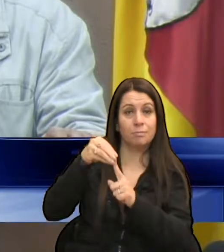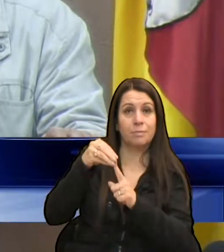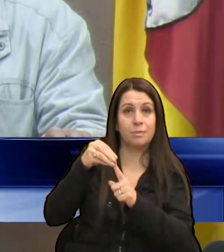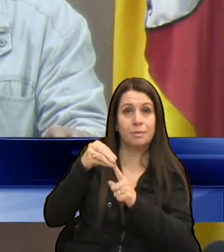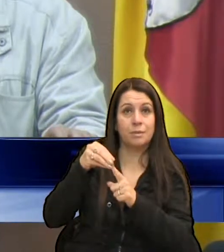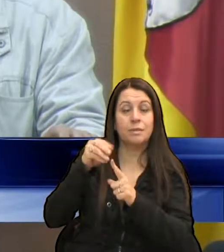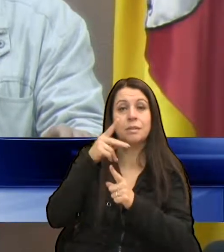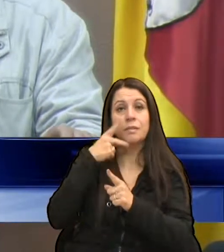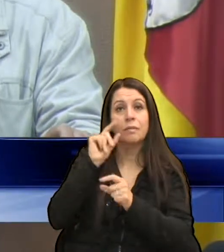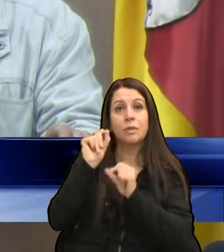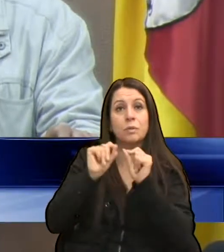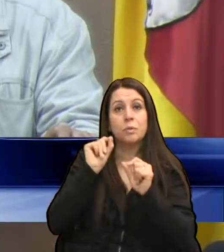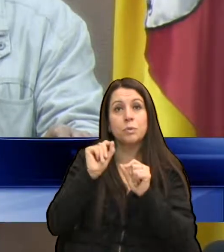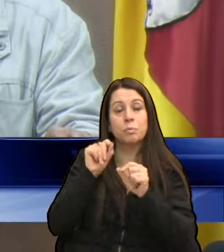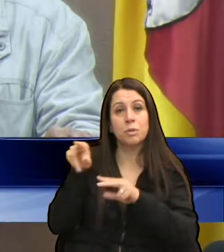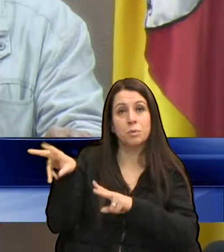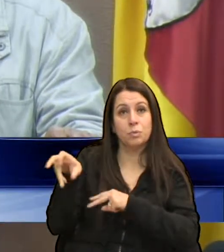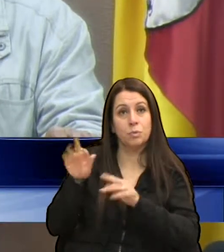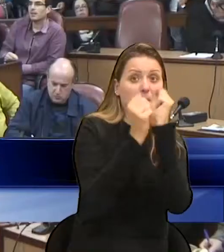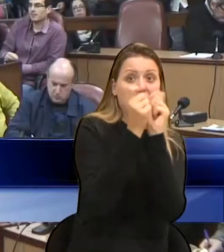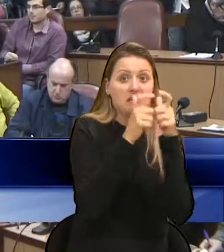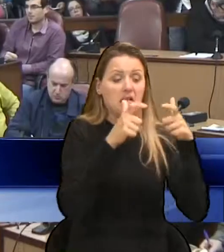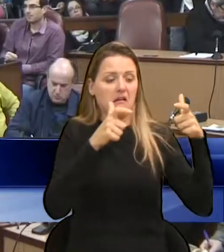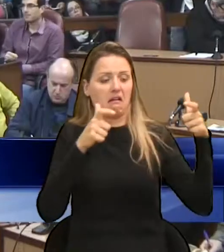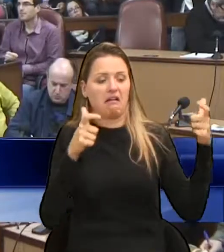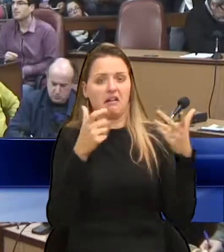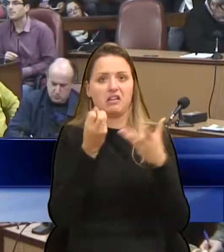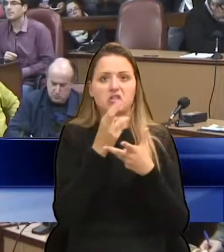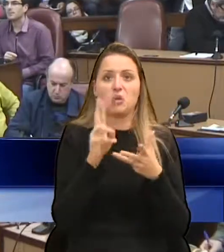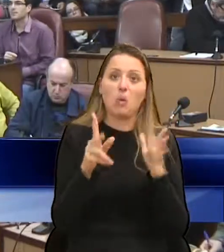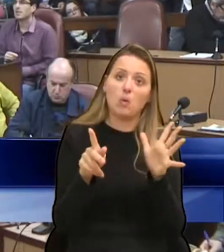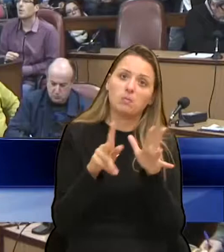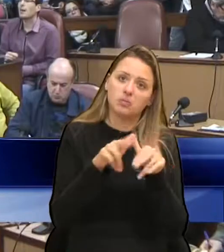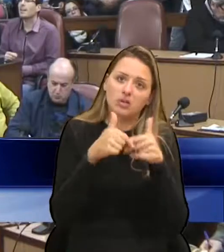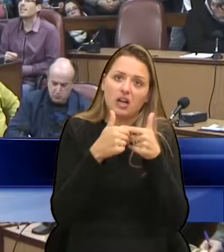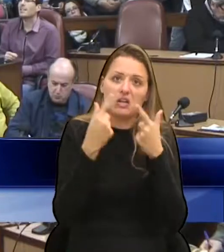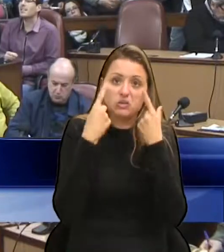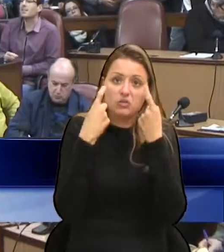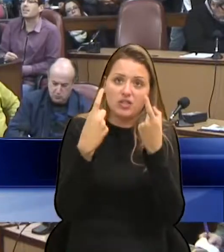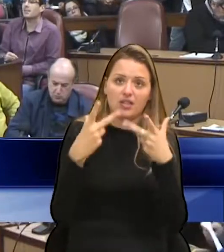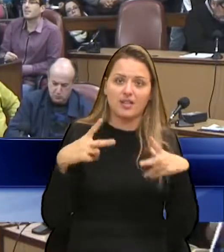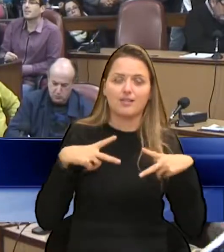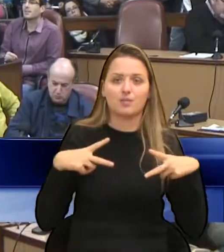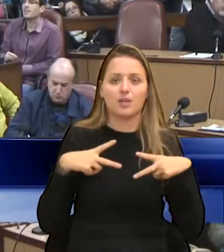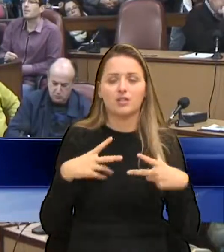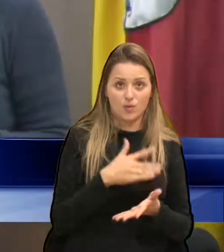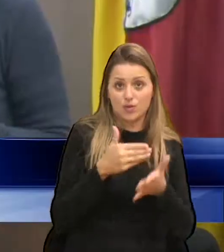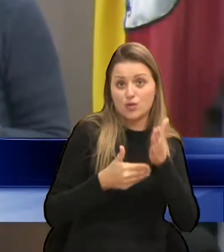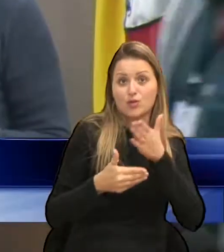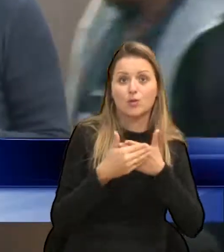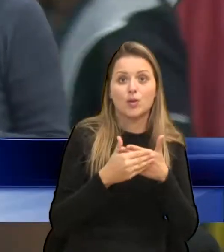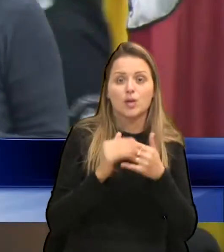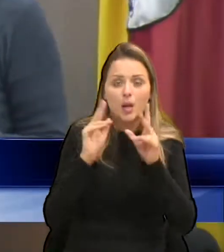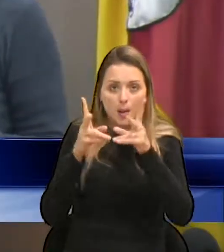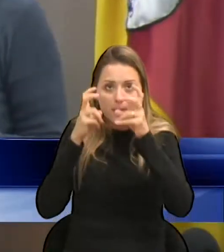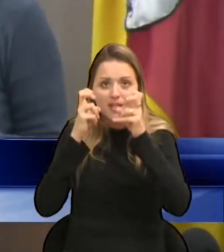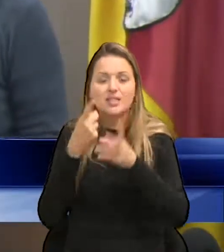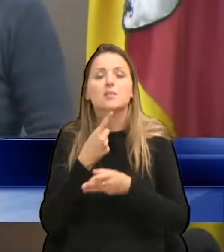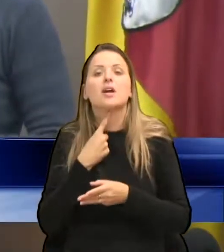refere à nossa agricultura familiar o público inscrito aproveitou a oportunidade para falar sobre as dificuldades